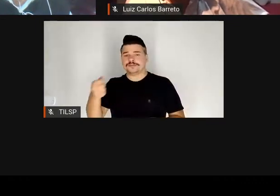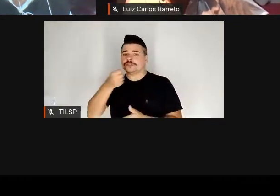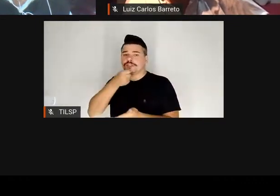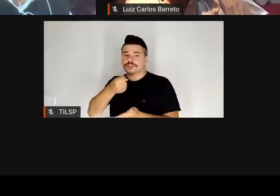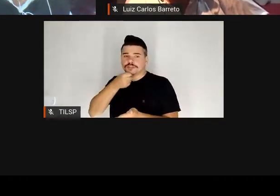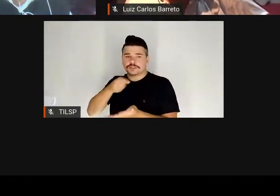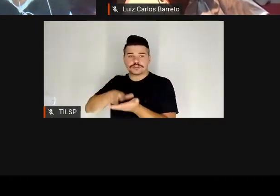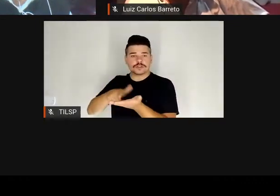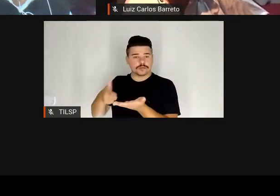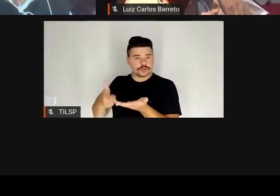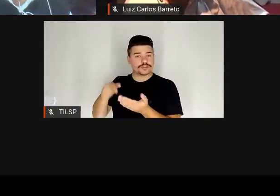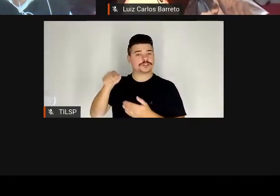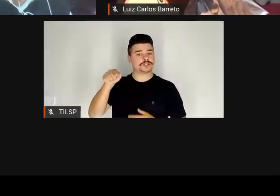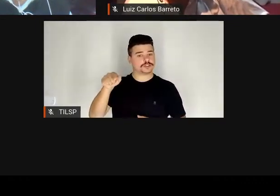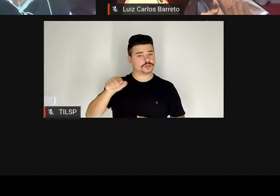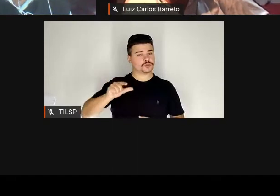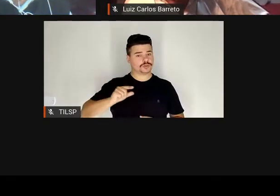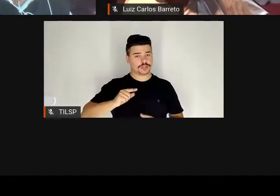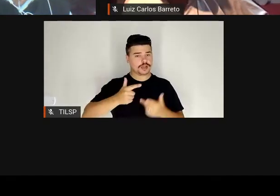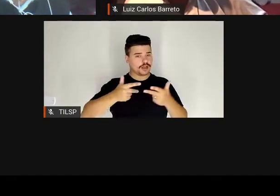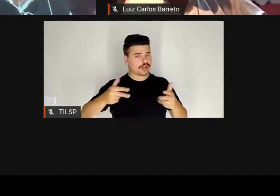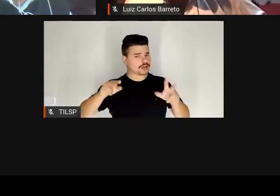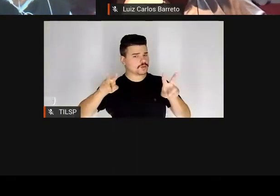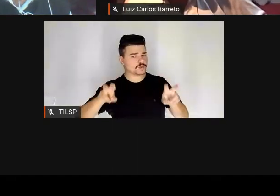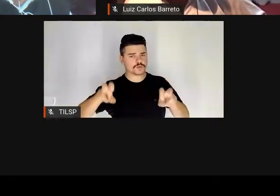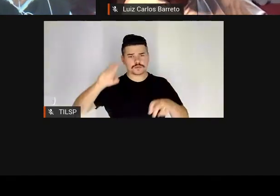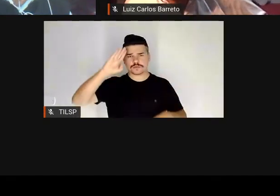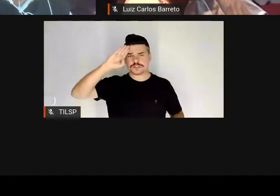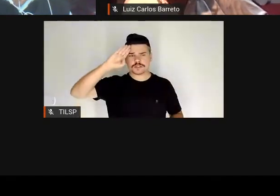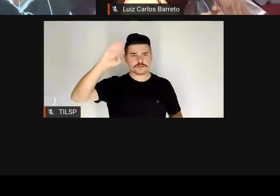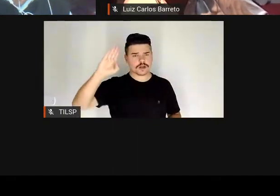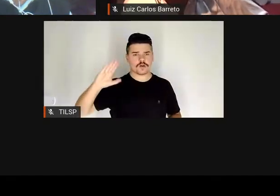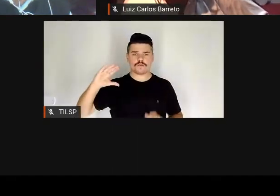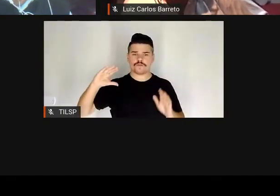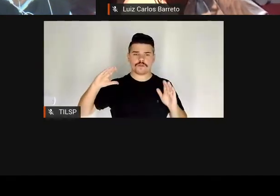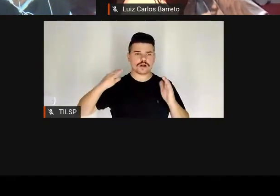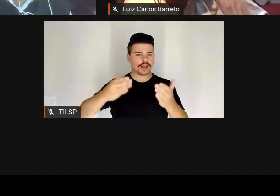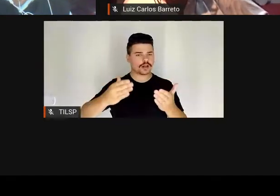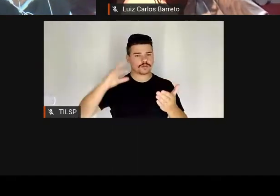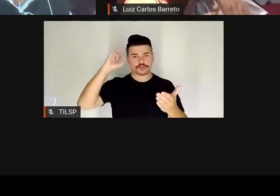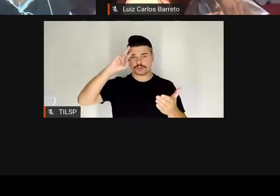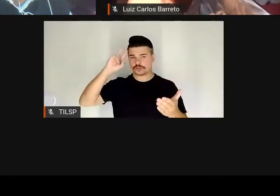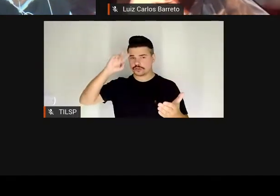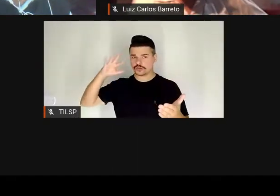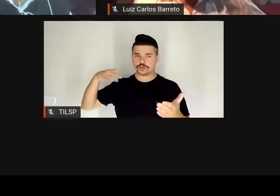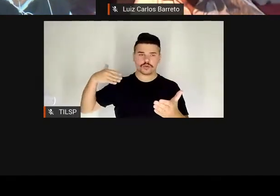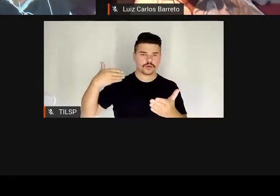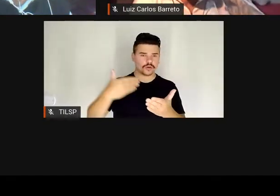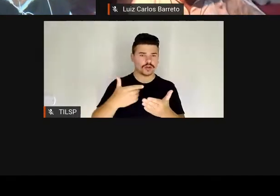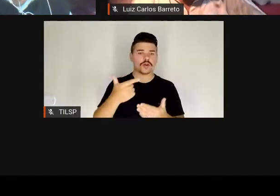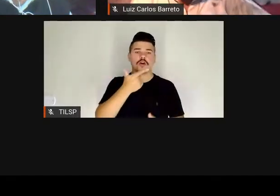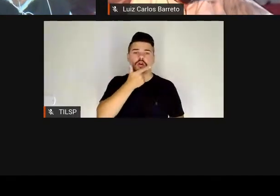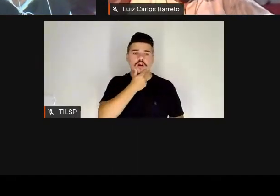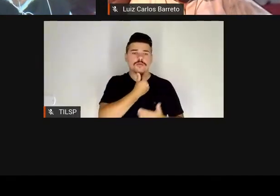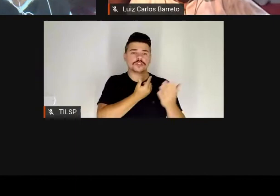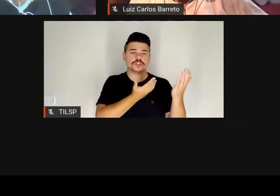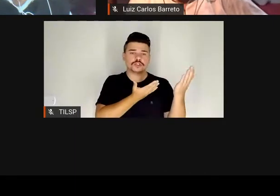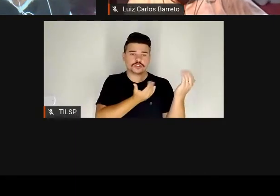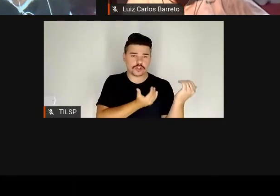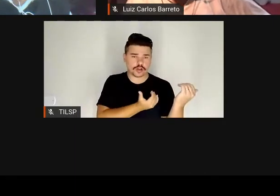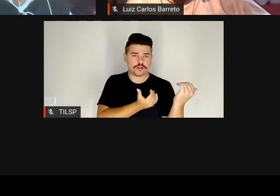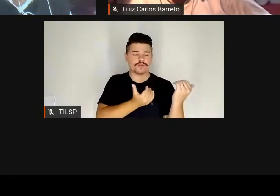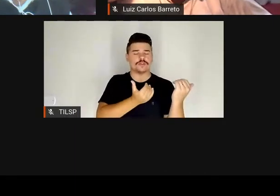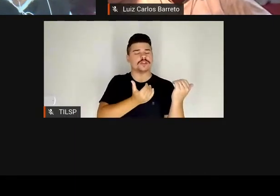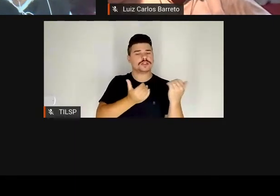Acho que aí há uma questão fundamental um pouco na história do Luciano Carneiro, quer dizer, um jovem cearense que começou já